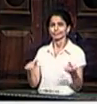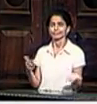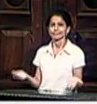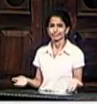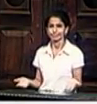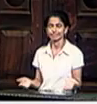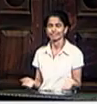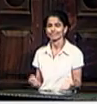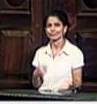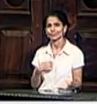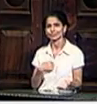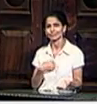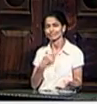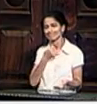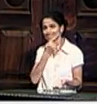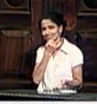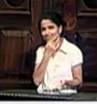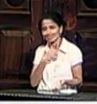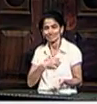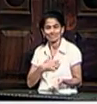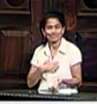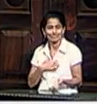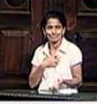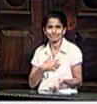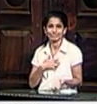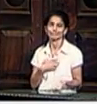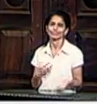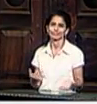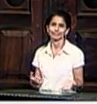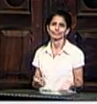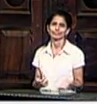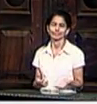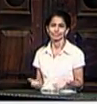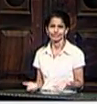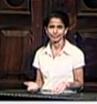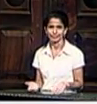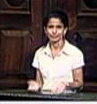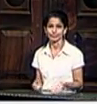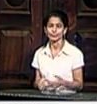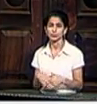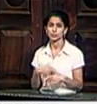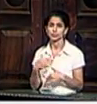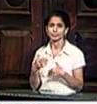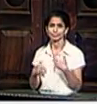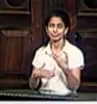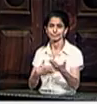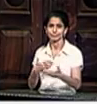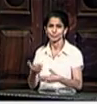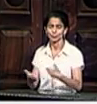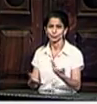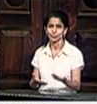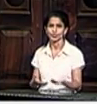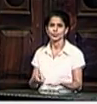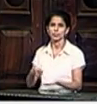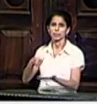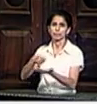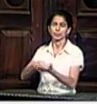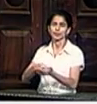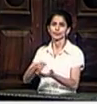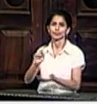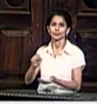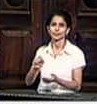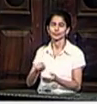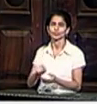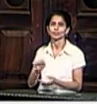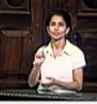me desagrada profundamente é que a conta dessa austeridade é paga, num